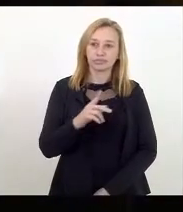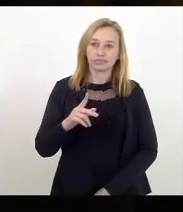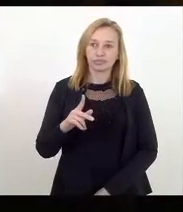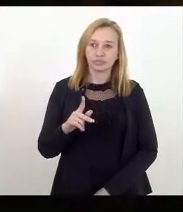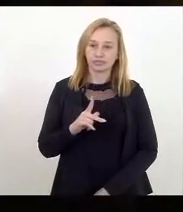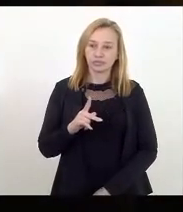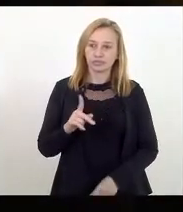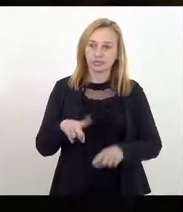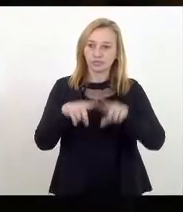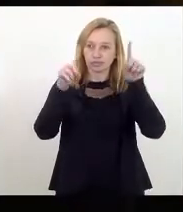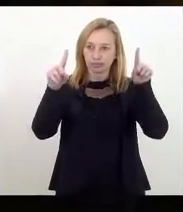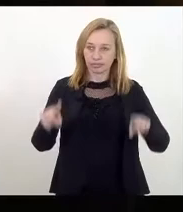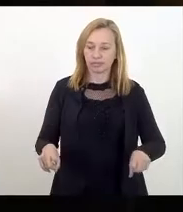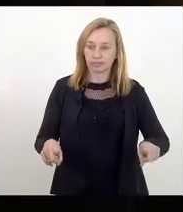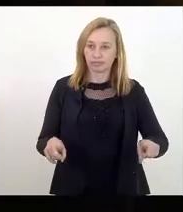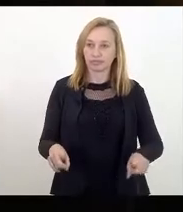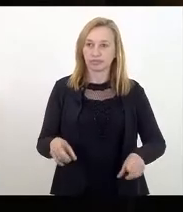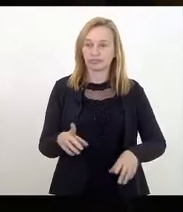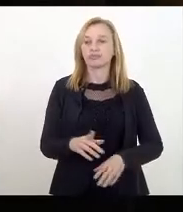do Estado do Rio de Janeiro.